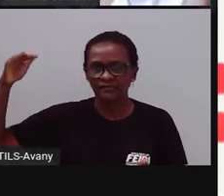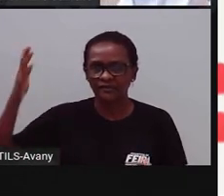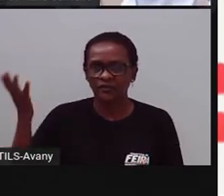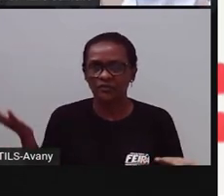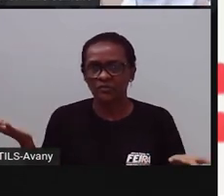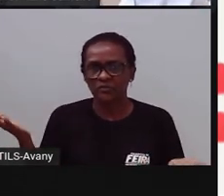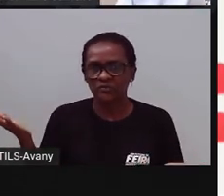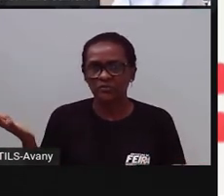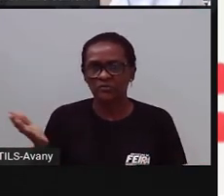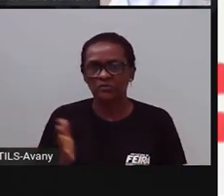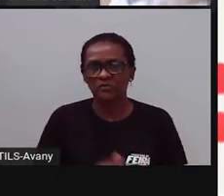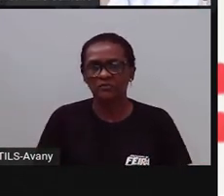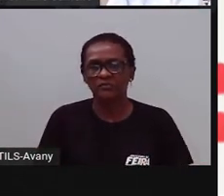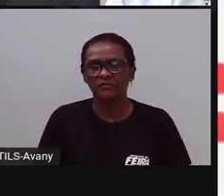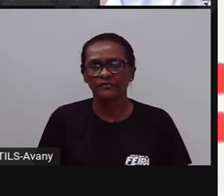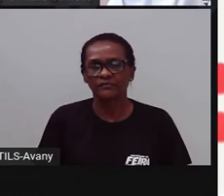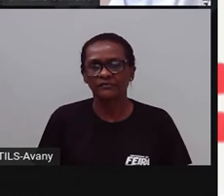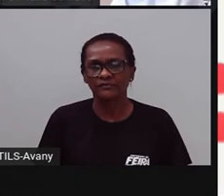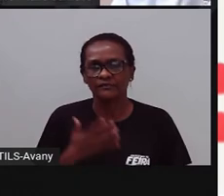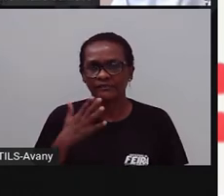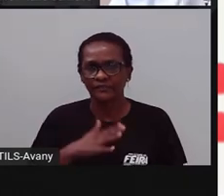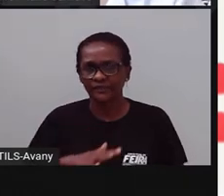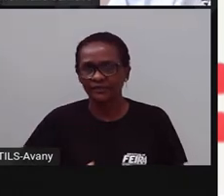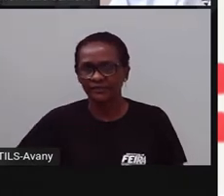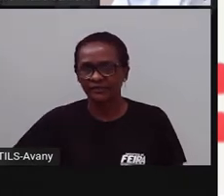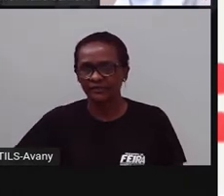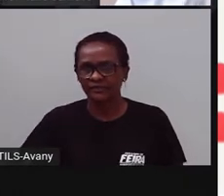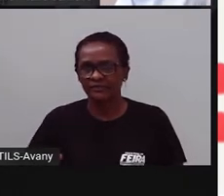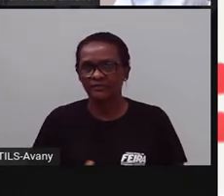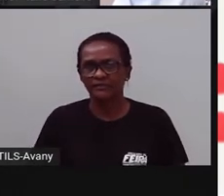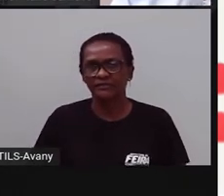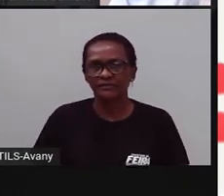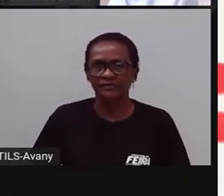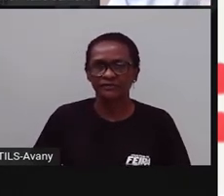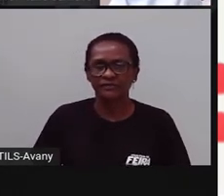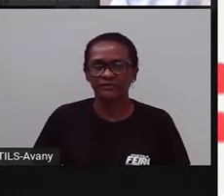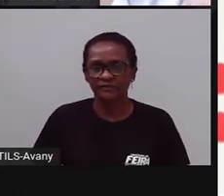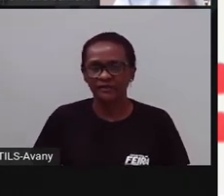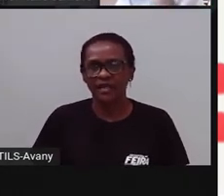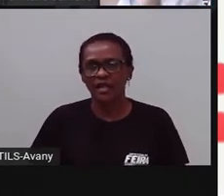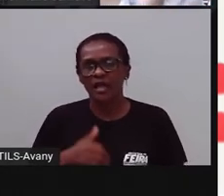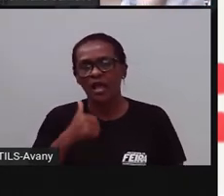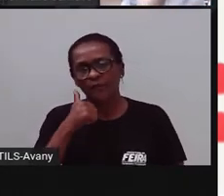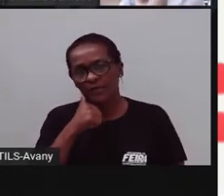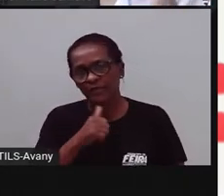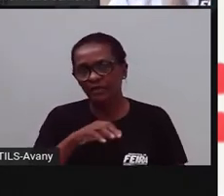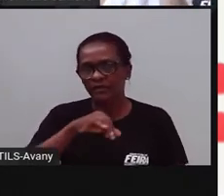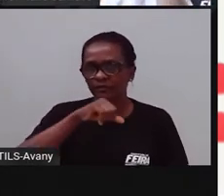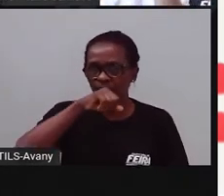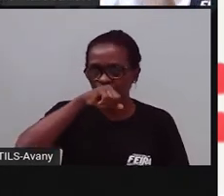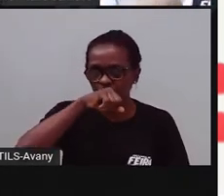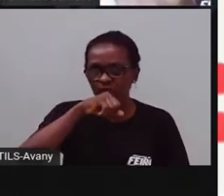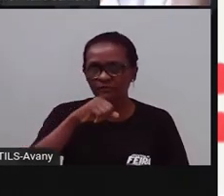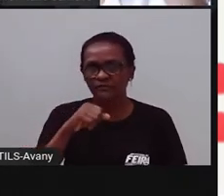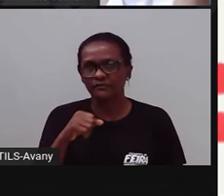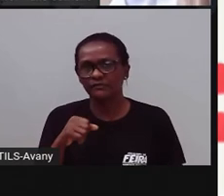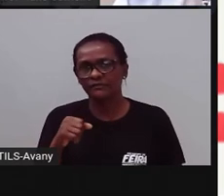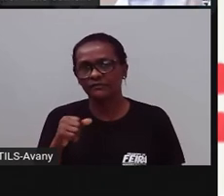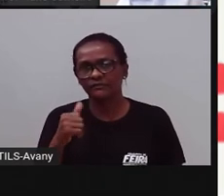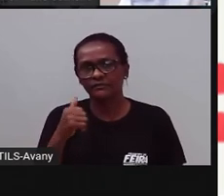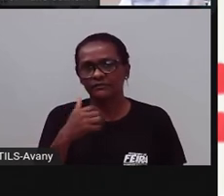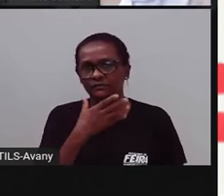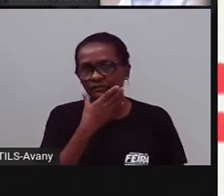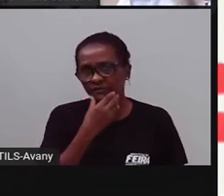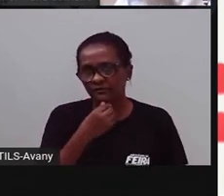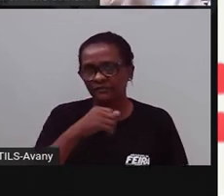geralmente são as crianças que são convidadas fica festa das Coleguinhas o papai a mamãe vão né para aproveitar certinha mas ela